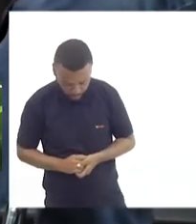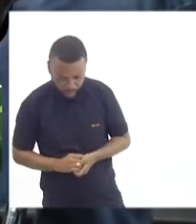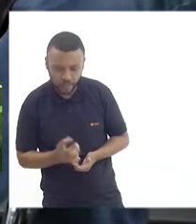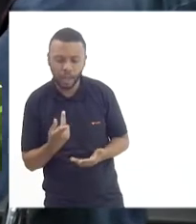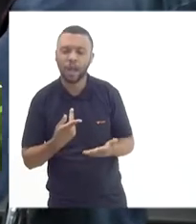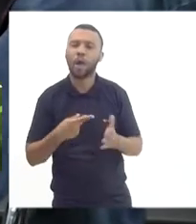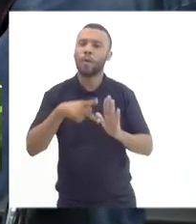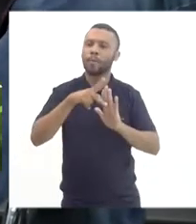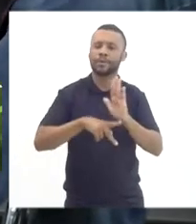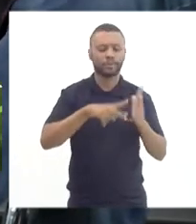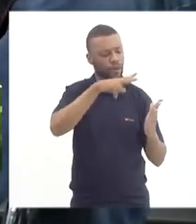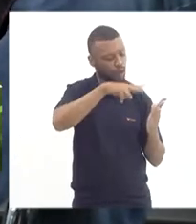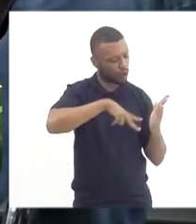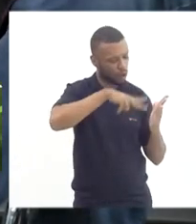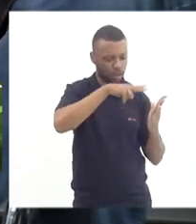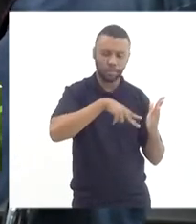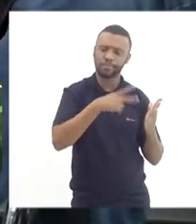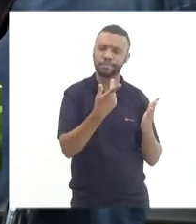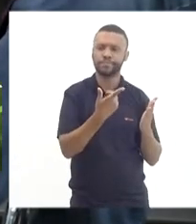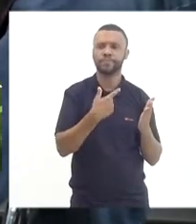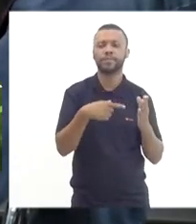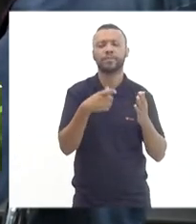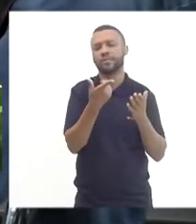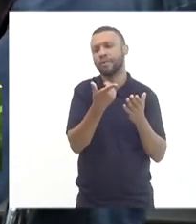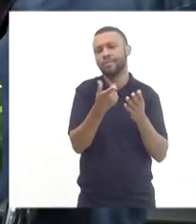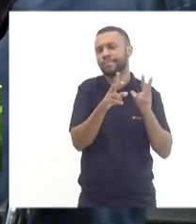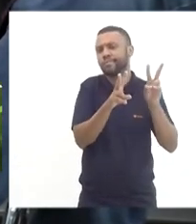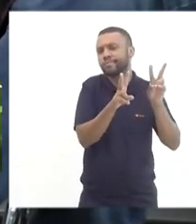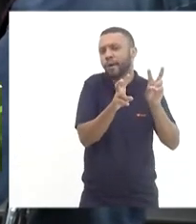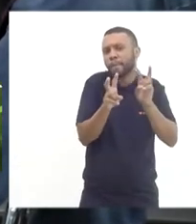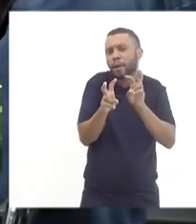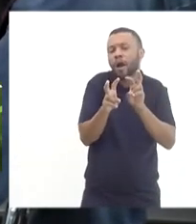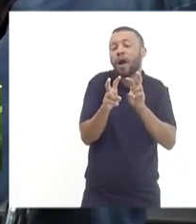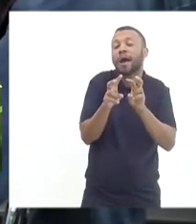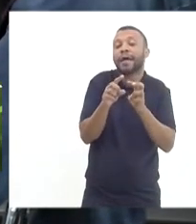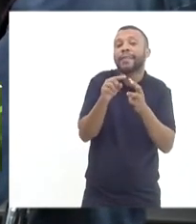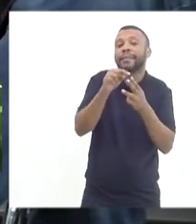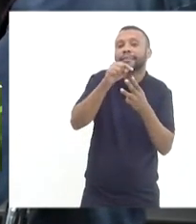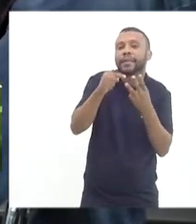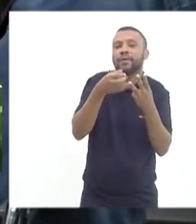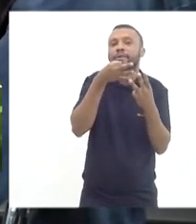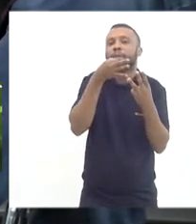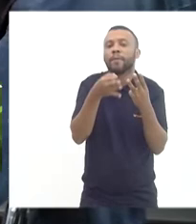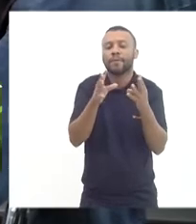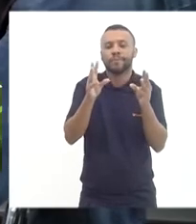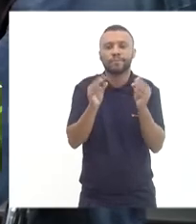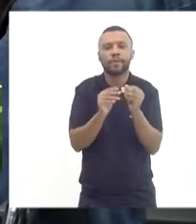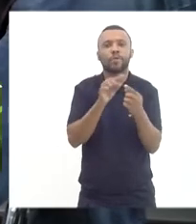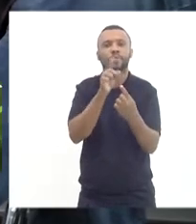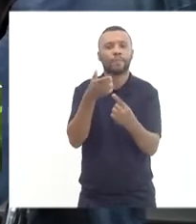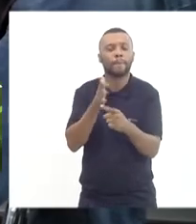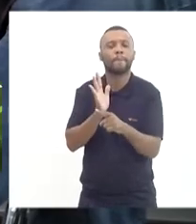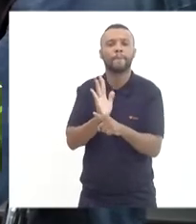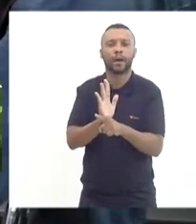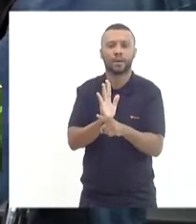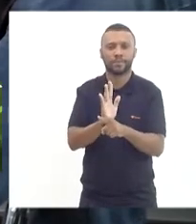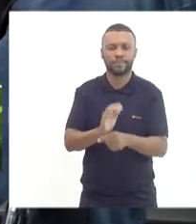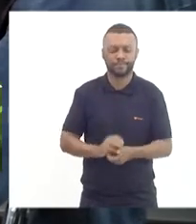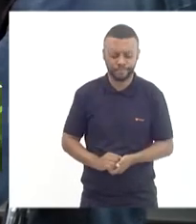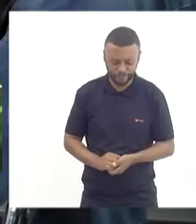projeto, doutora Marta, e eu vou fazer talvez três considerações para contribuição, tá? São